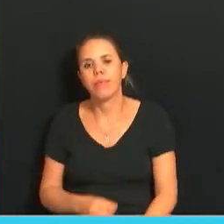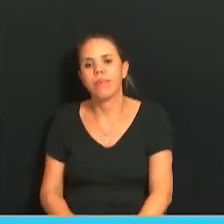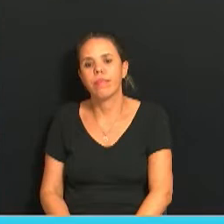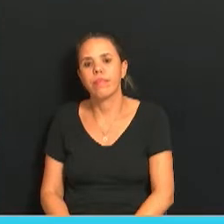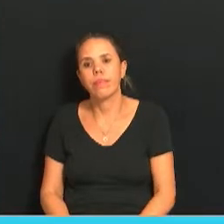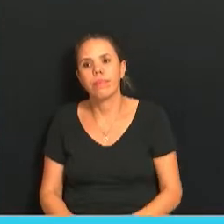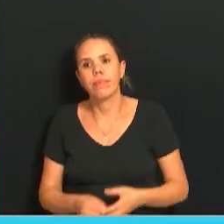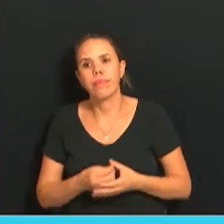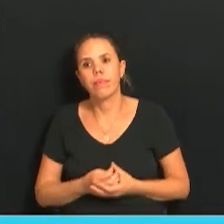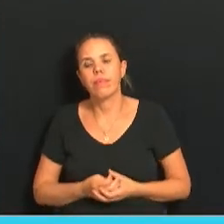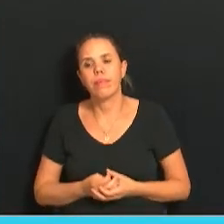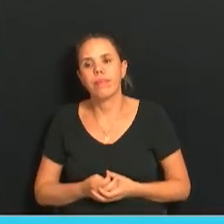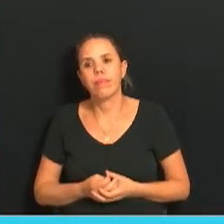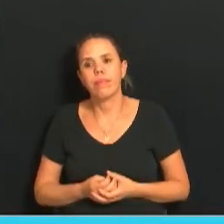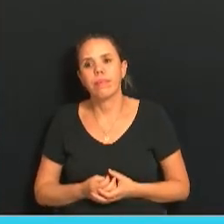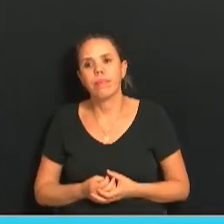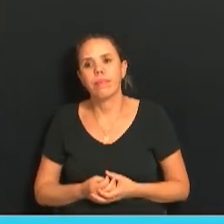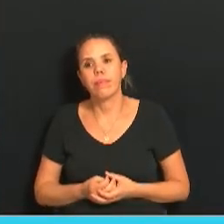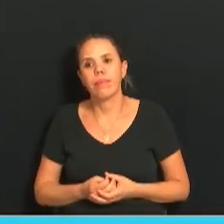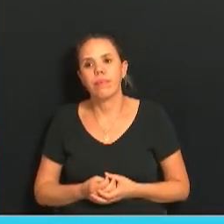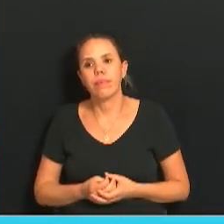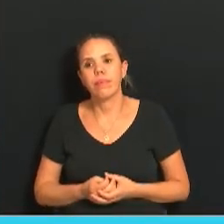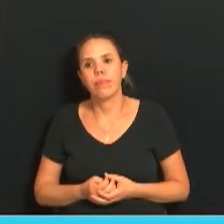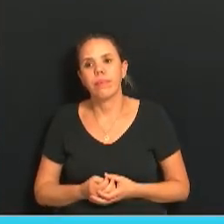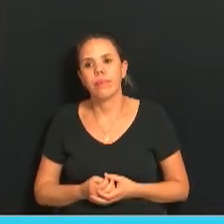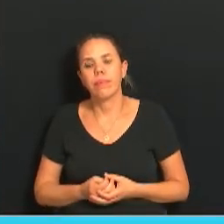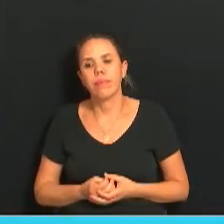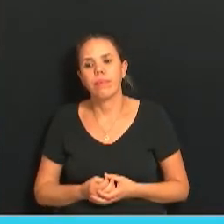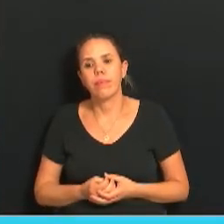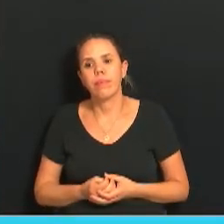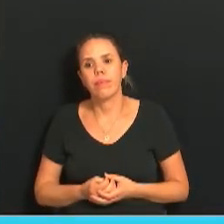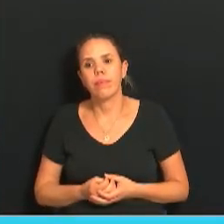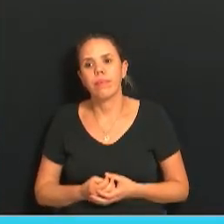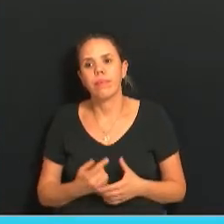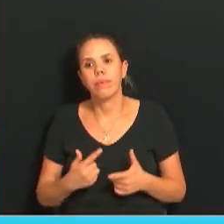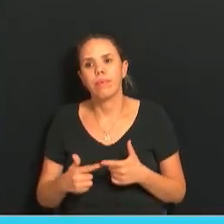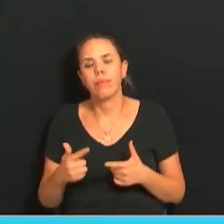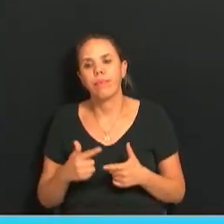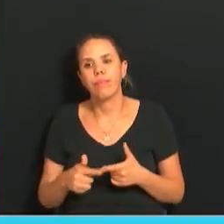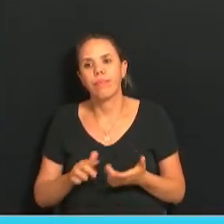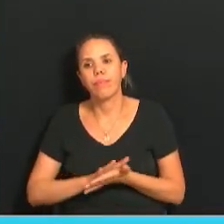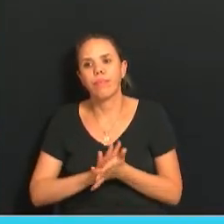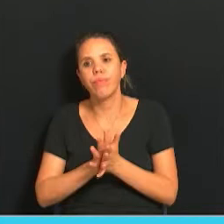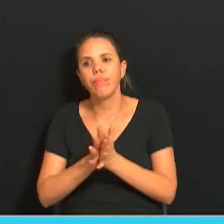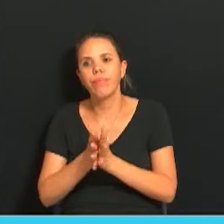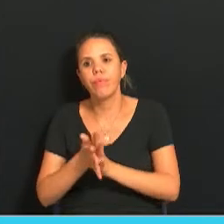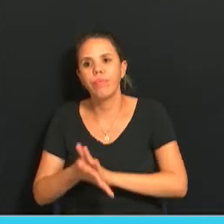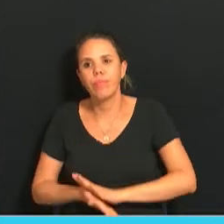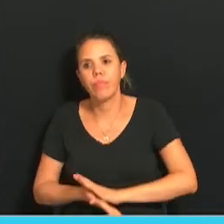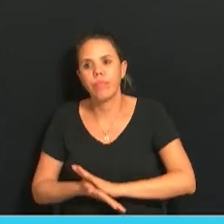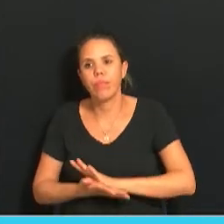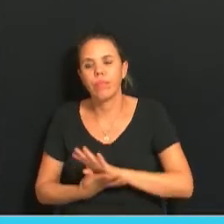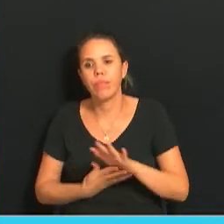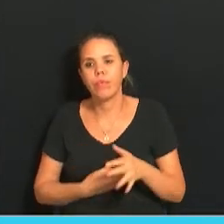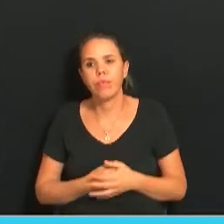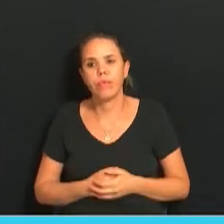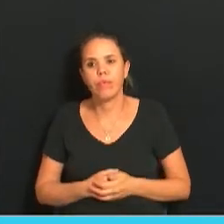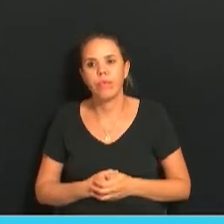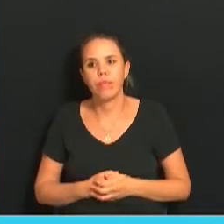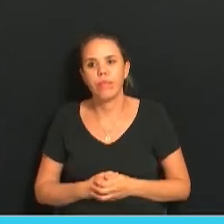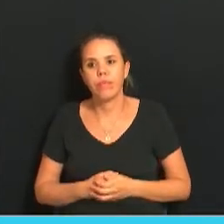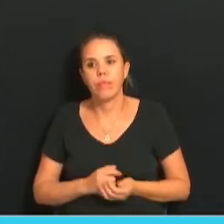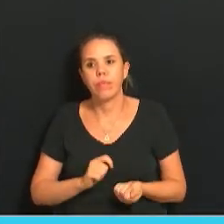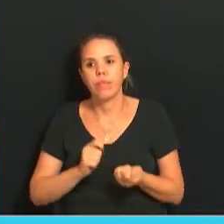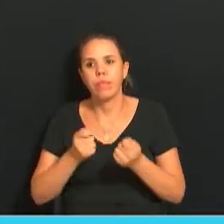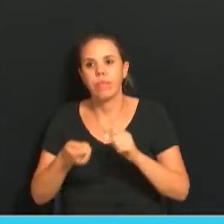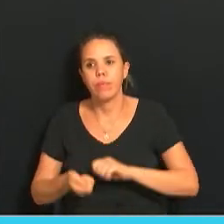indefinidamente, inadvertidamente, vão infiltrando o tecido que está em volta e vão destruindo esse tecido de modo